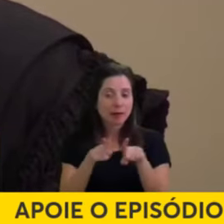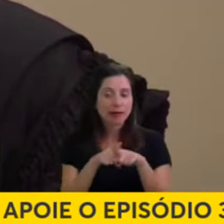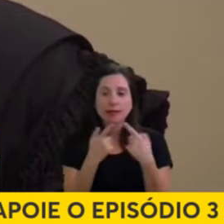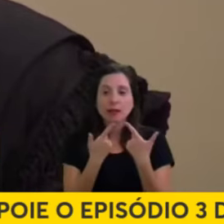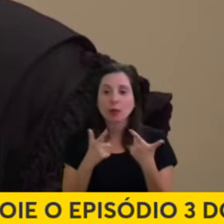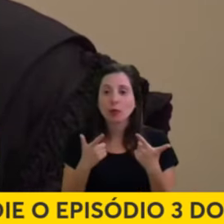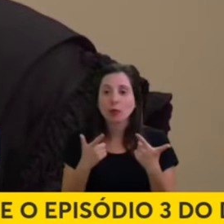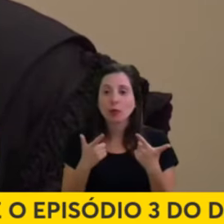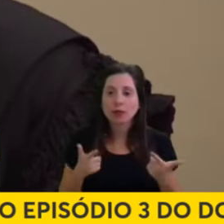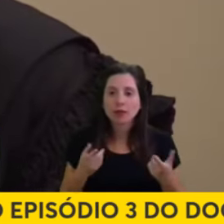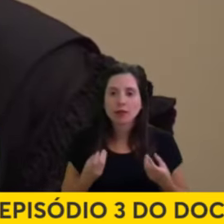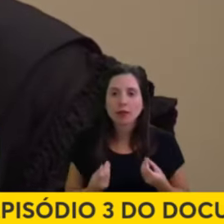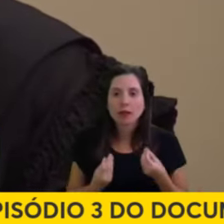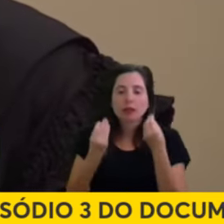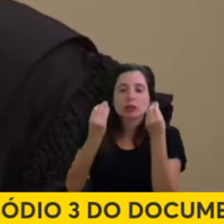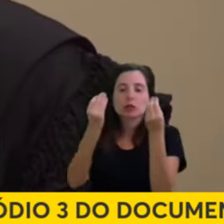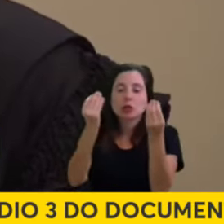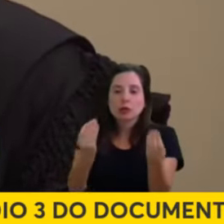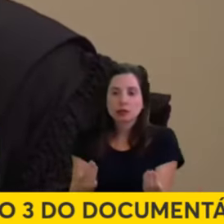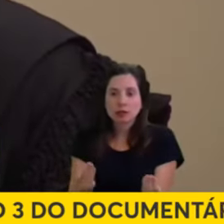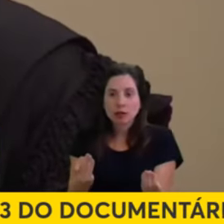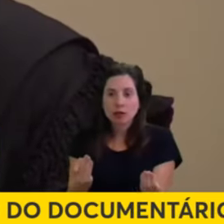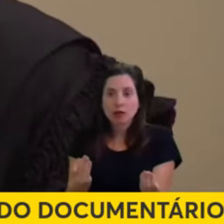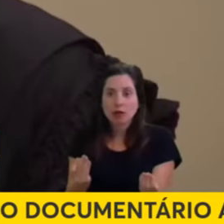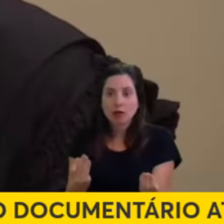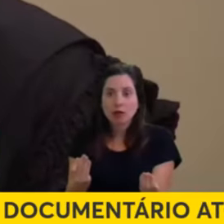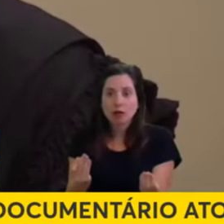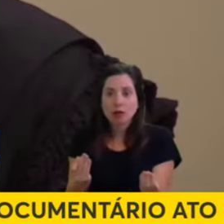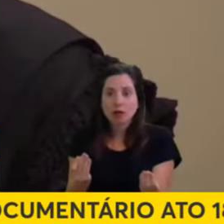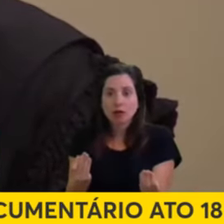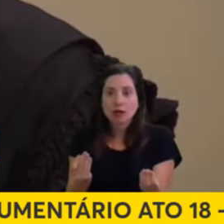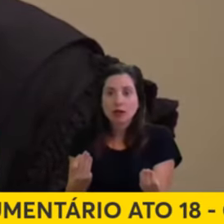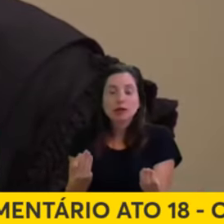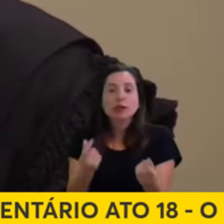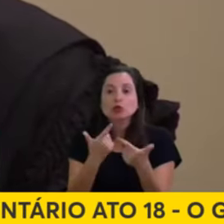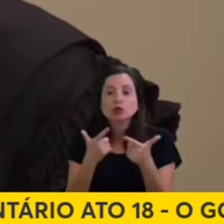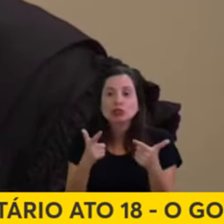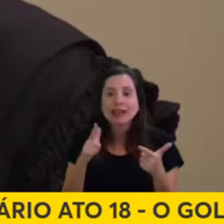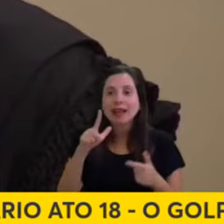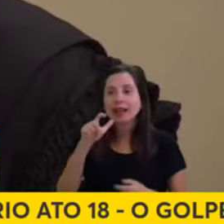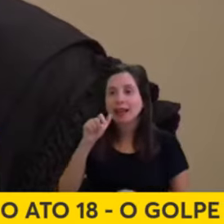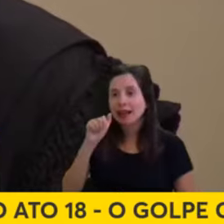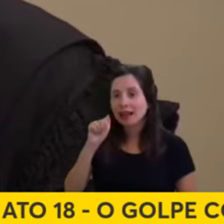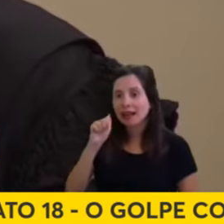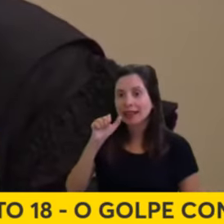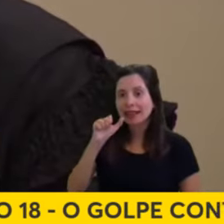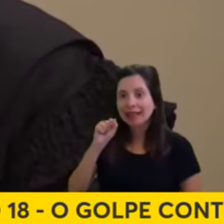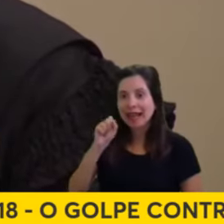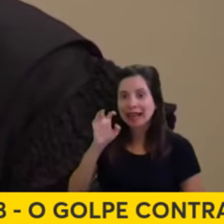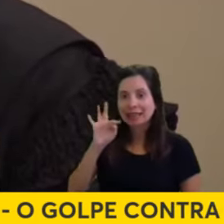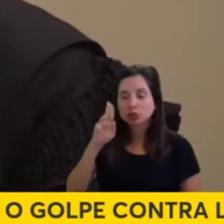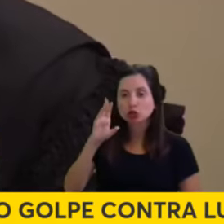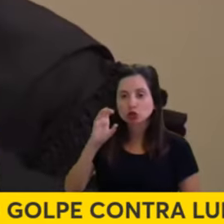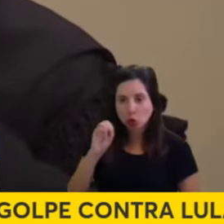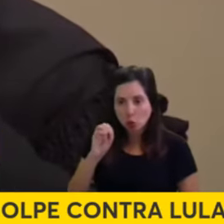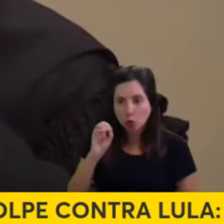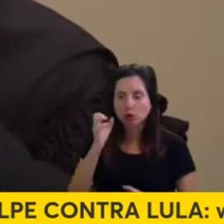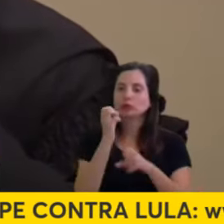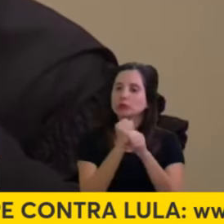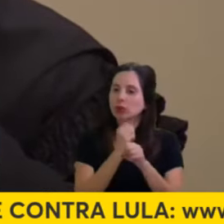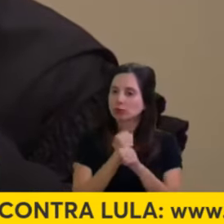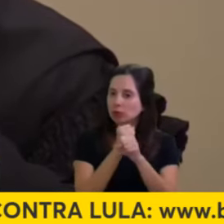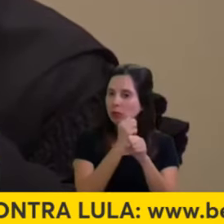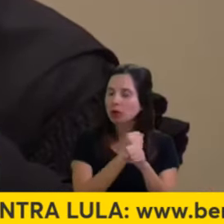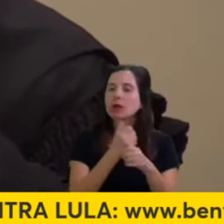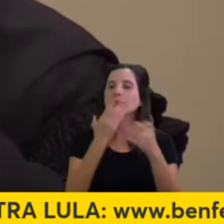candidato a própria campanha em valores se sem qualquer lastro e todas as despesas do caso de julgamento foram contabilizadas considerando as